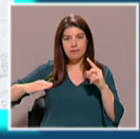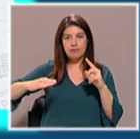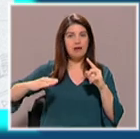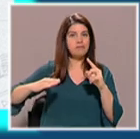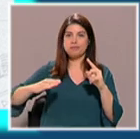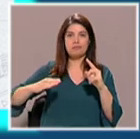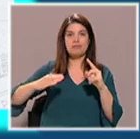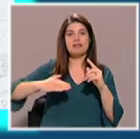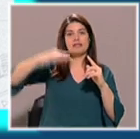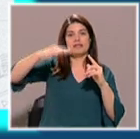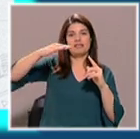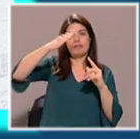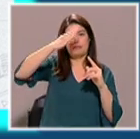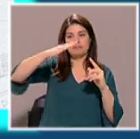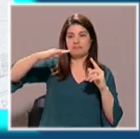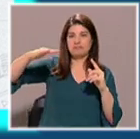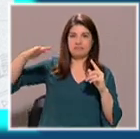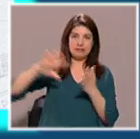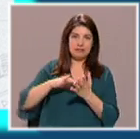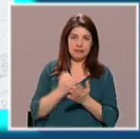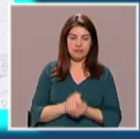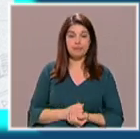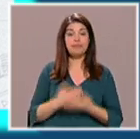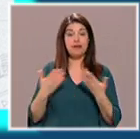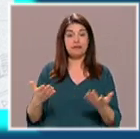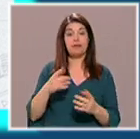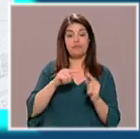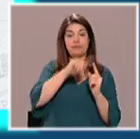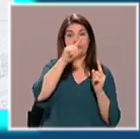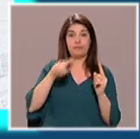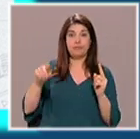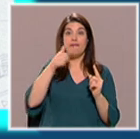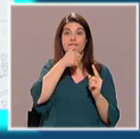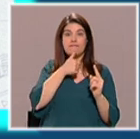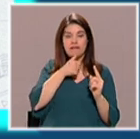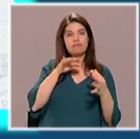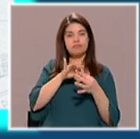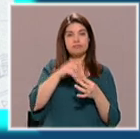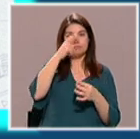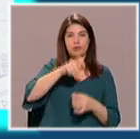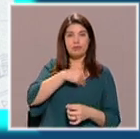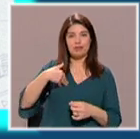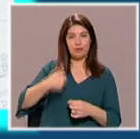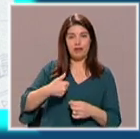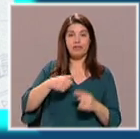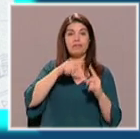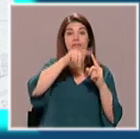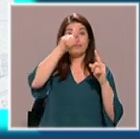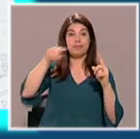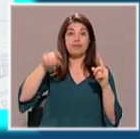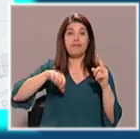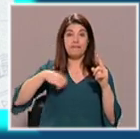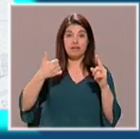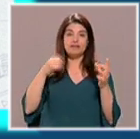saudável. Podemos assim referir que a curva a vermelho diz respeito a um indivíduo saudável e a verde a um